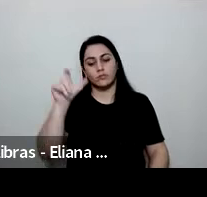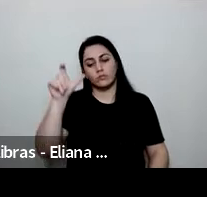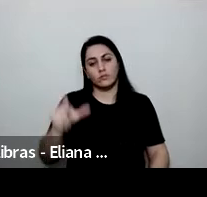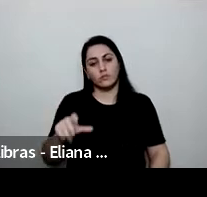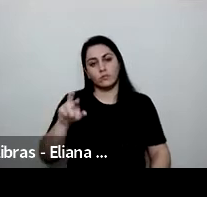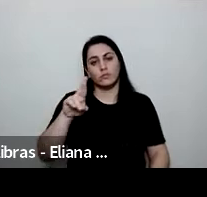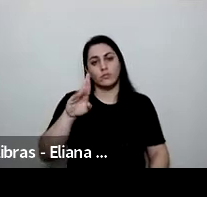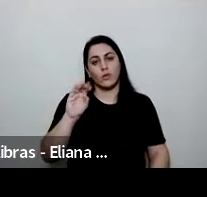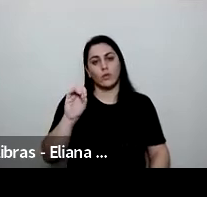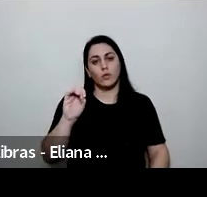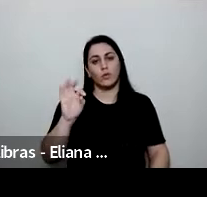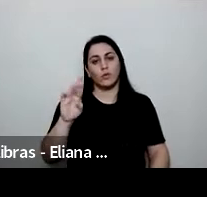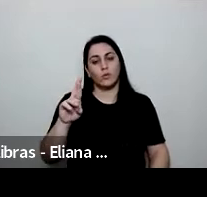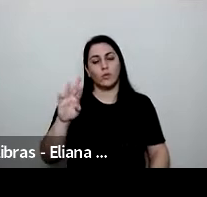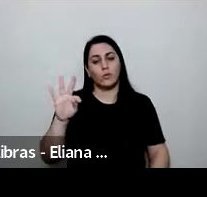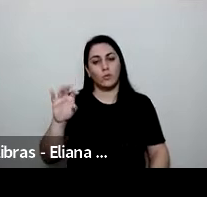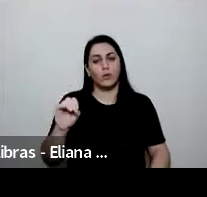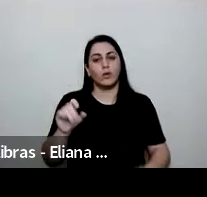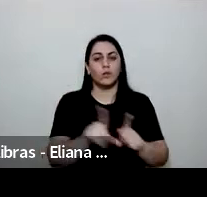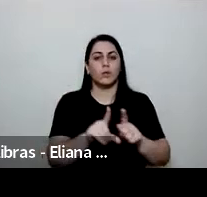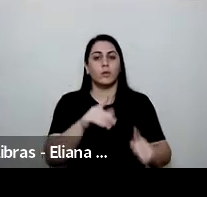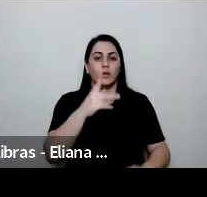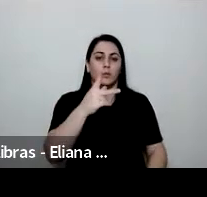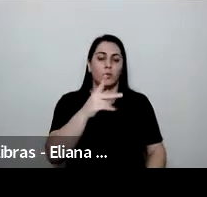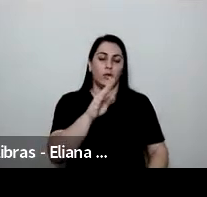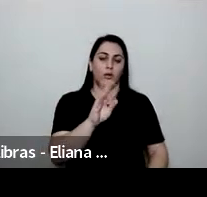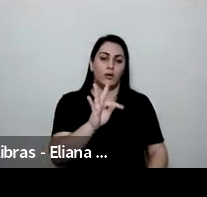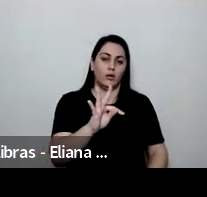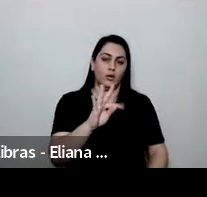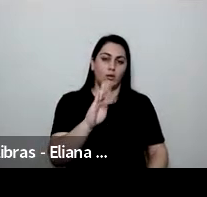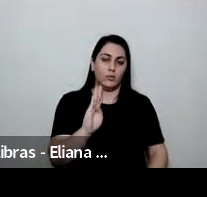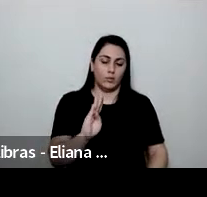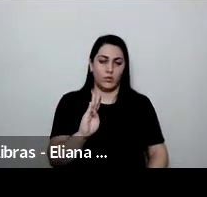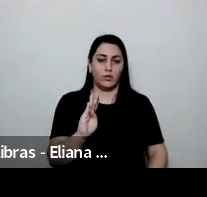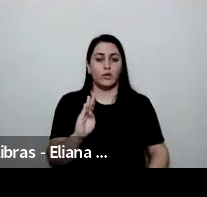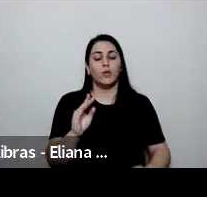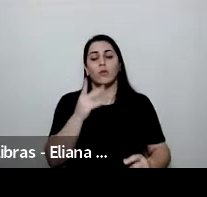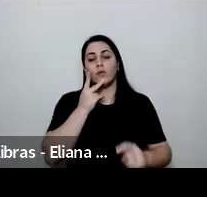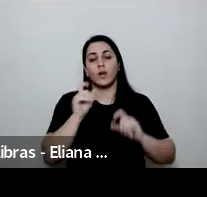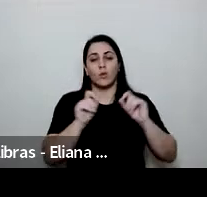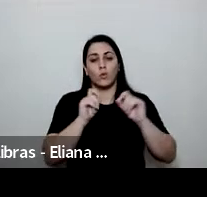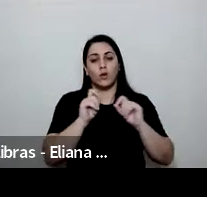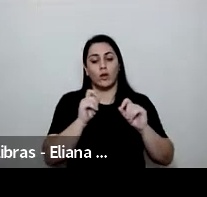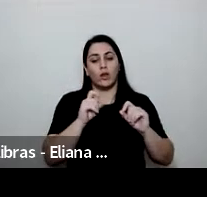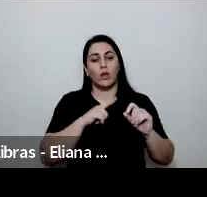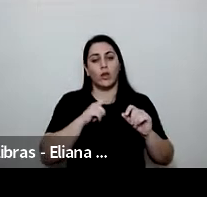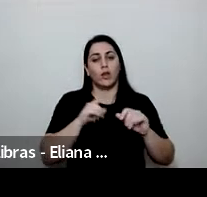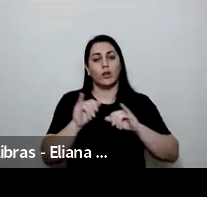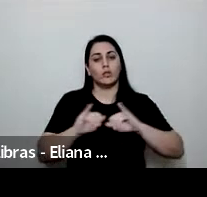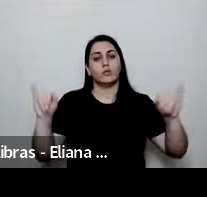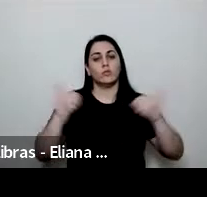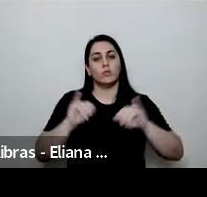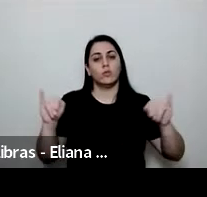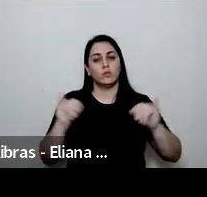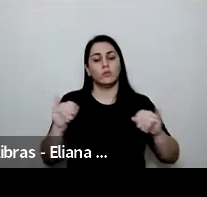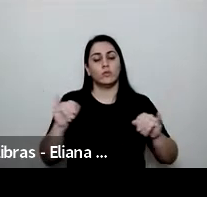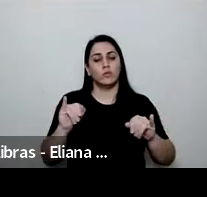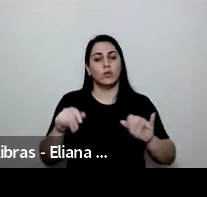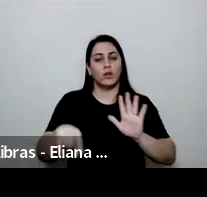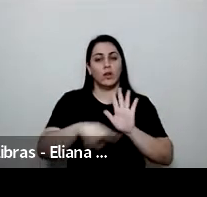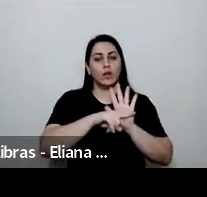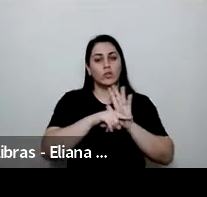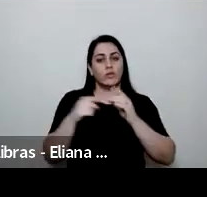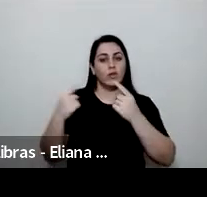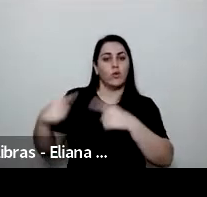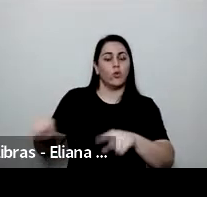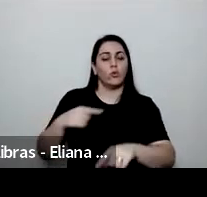e também fácil do Parque do PTB alegação de propaganda eleitoral negativa desse pagou o ex-governador